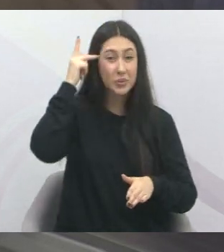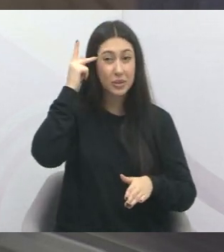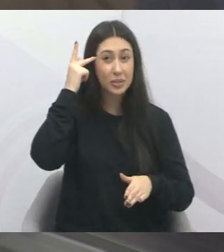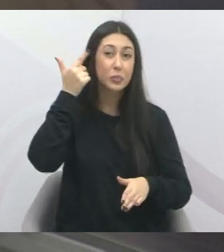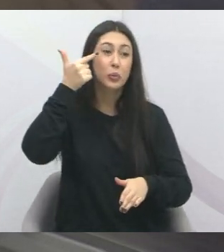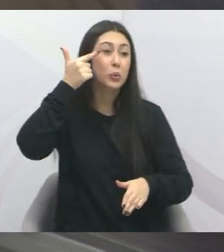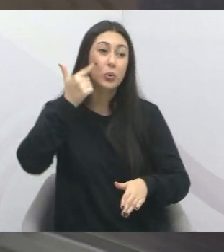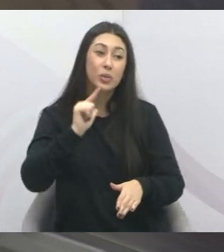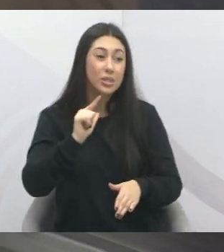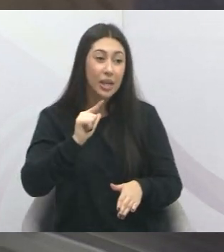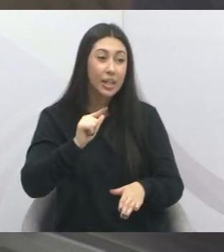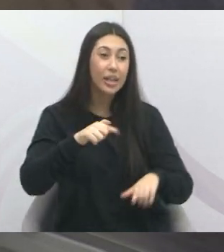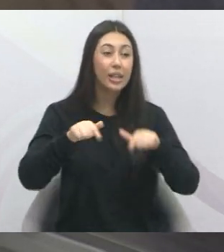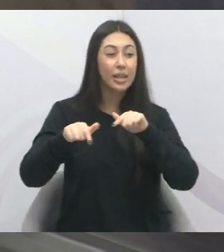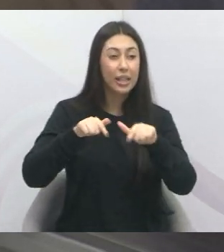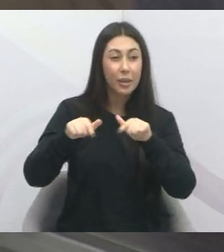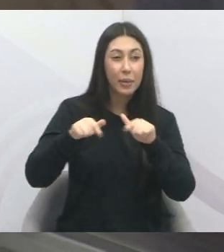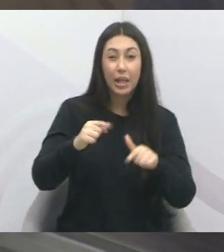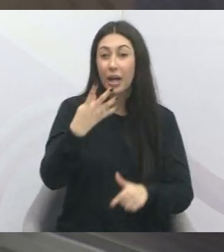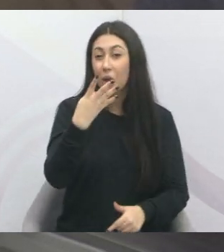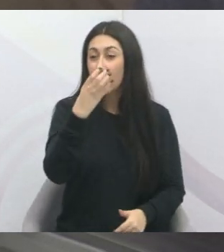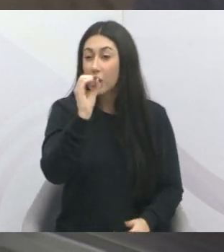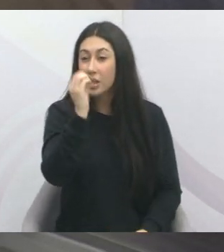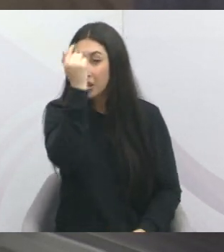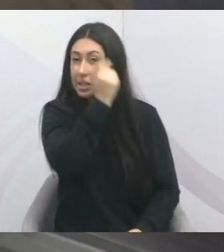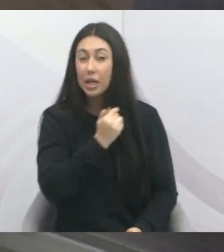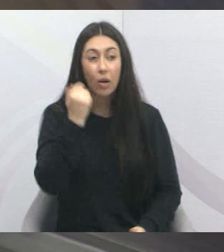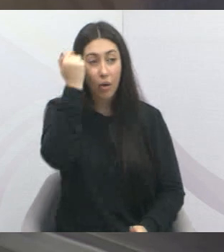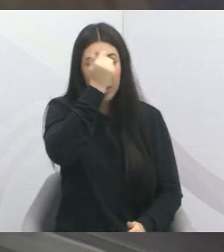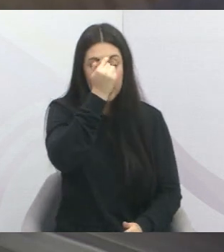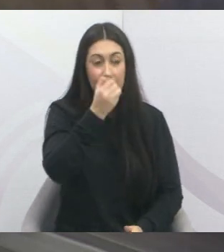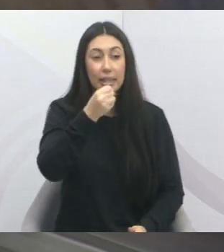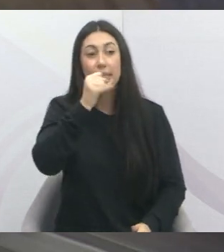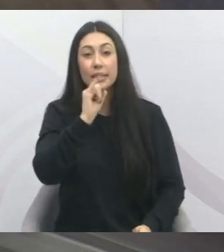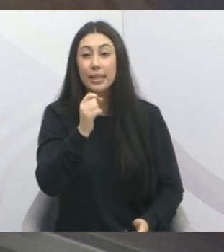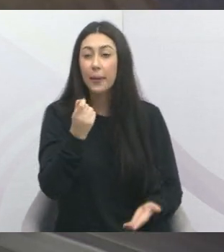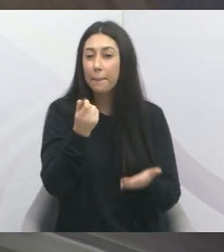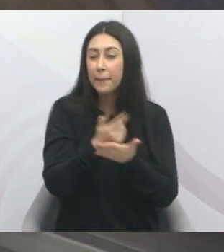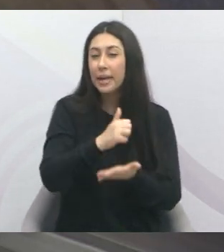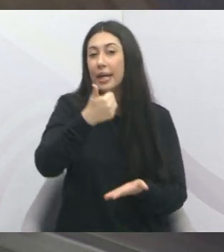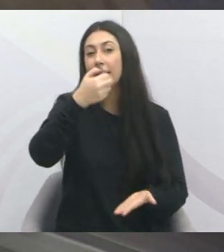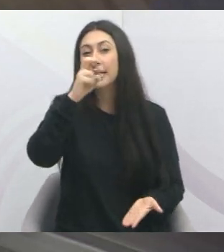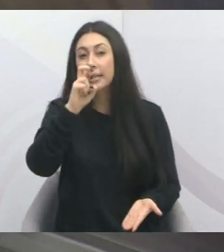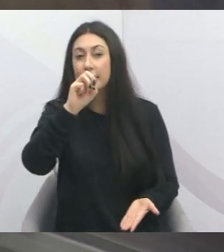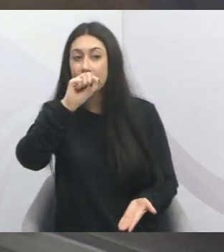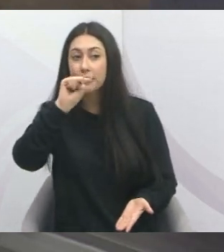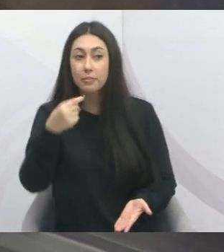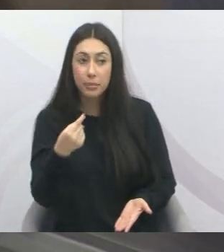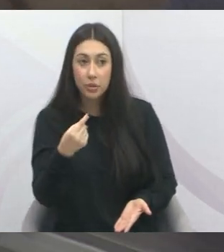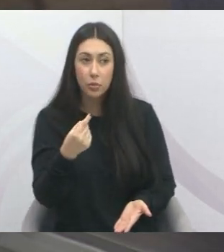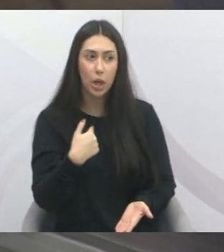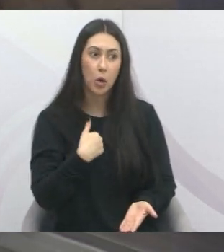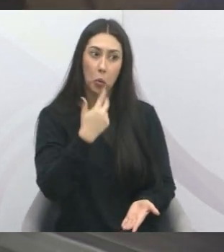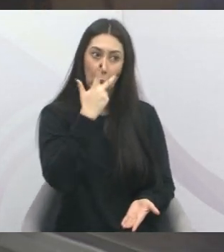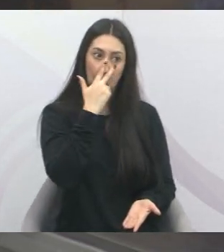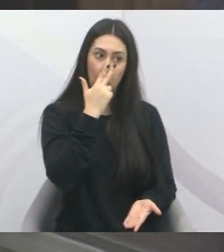disponibilidade de estar se dedicando às 40 horas. Se você paga 15 mil para 40 horas, que eu acho que é o